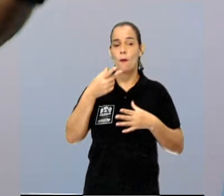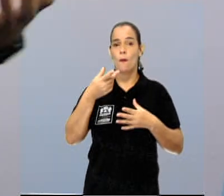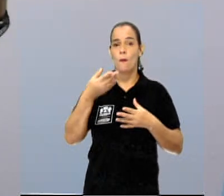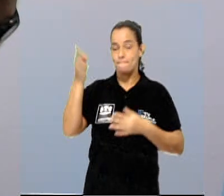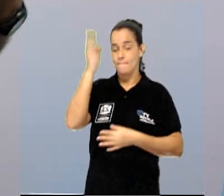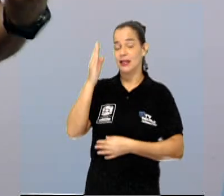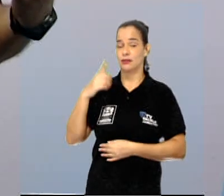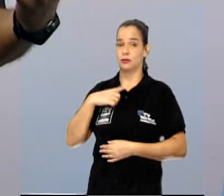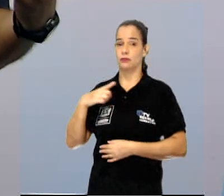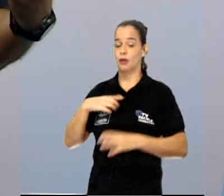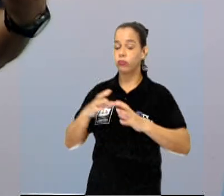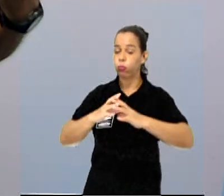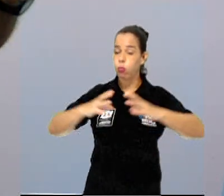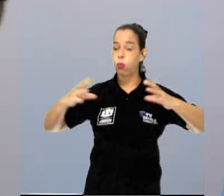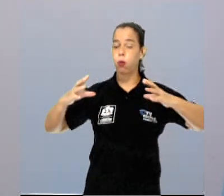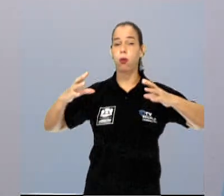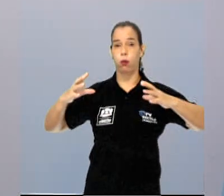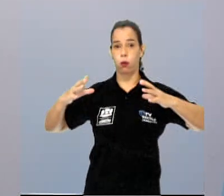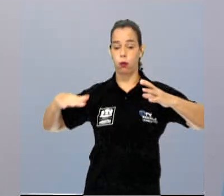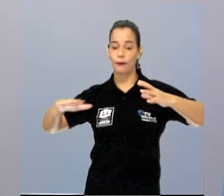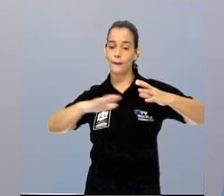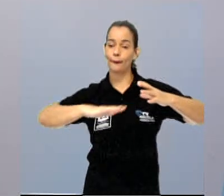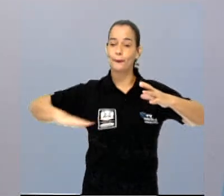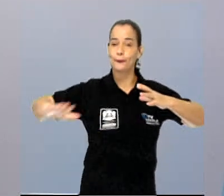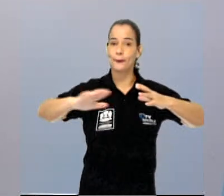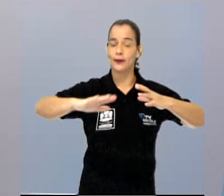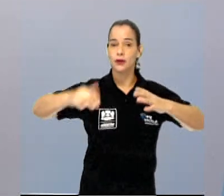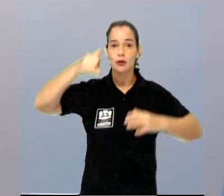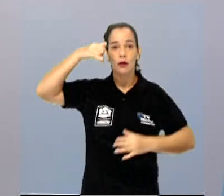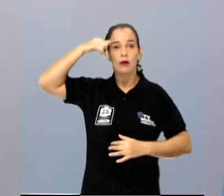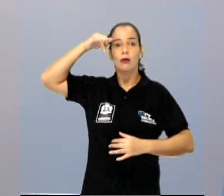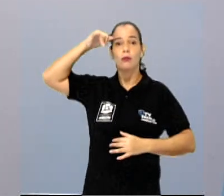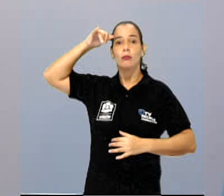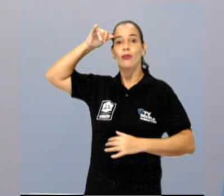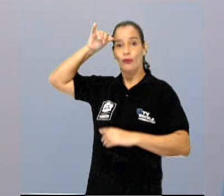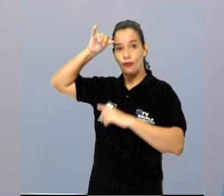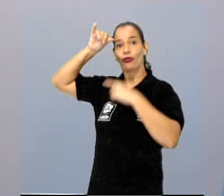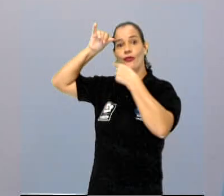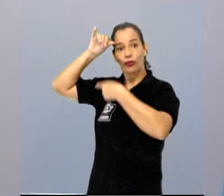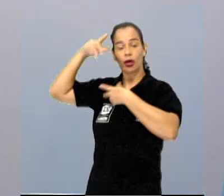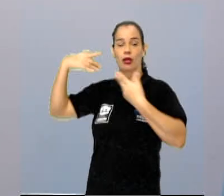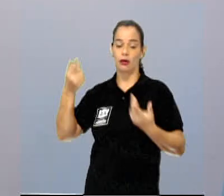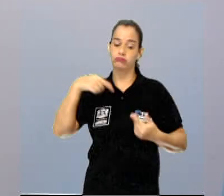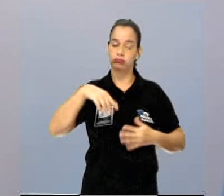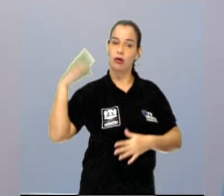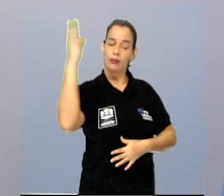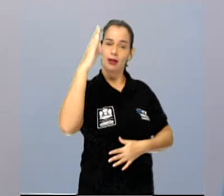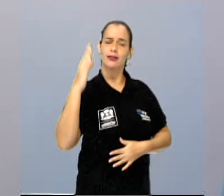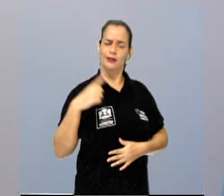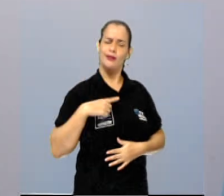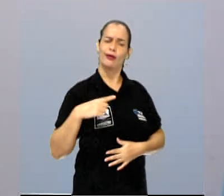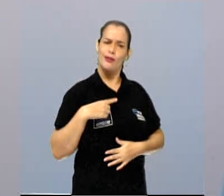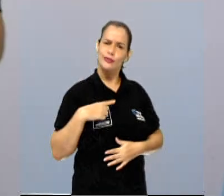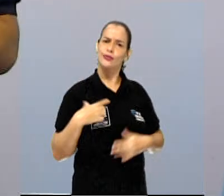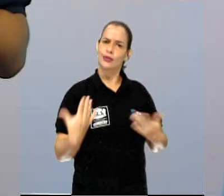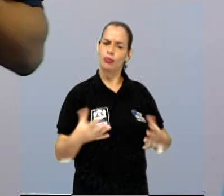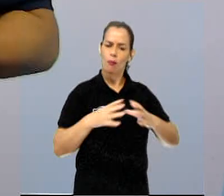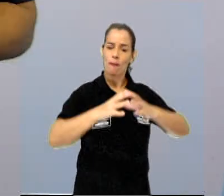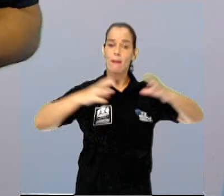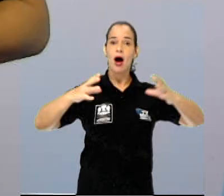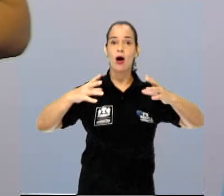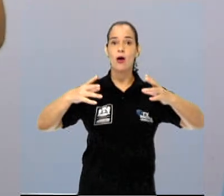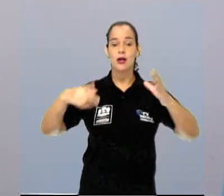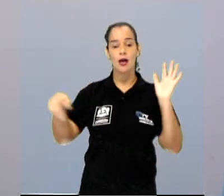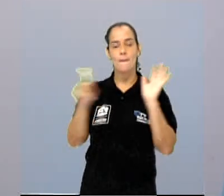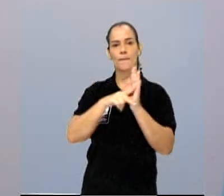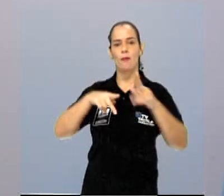do planeta, gente. Eu costumo dizer que no Brasil nós temos um rebanho bovino, bois e vacas, maior do que a própria